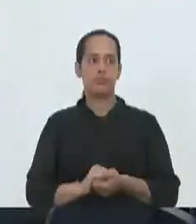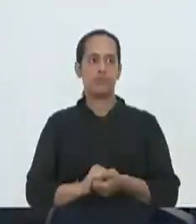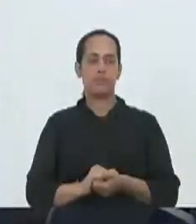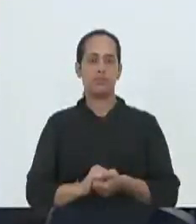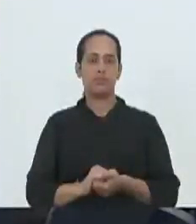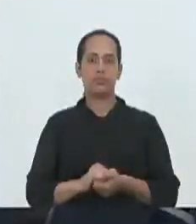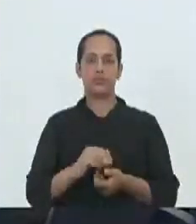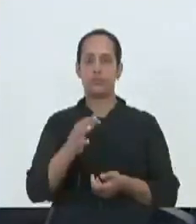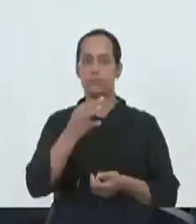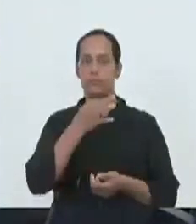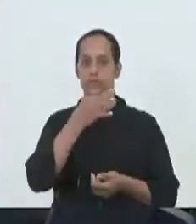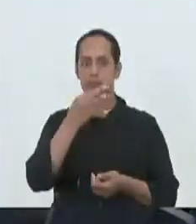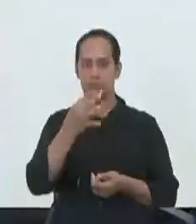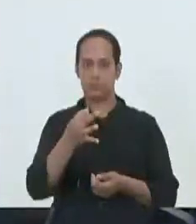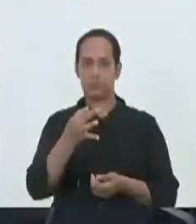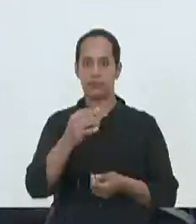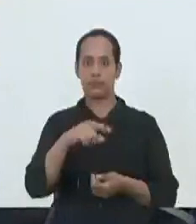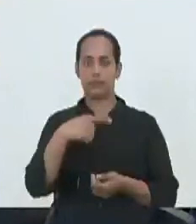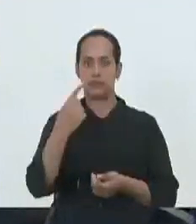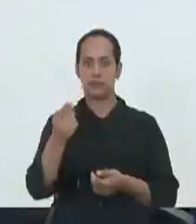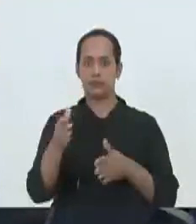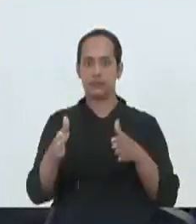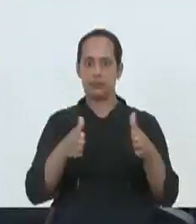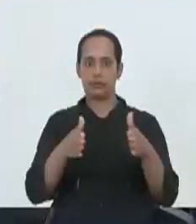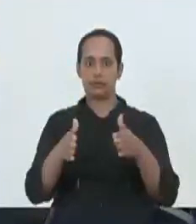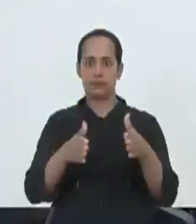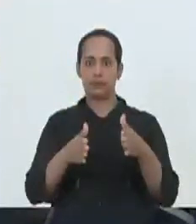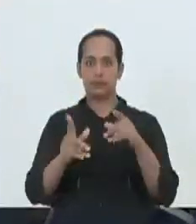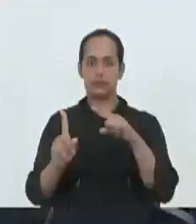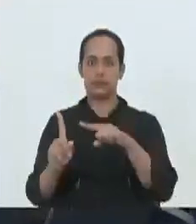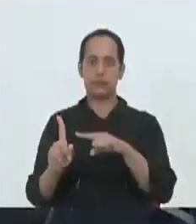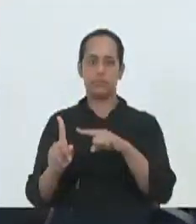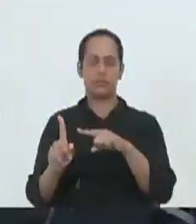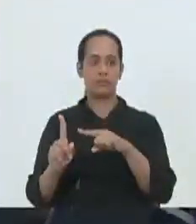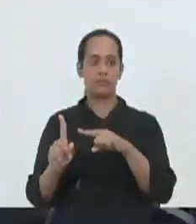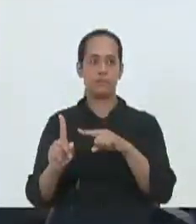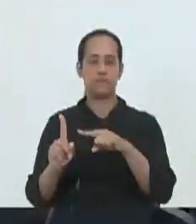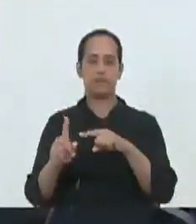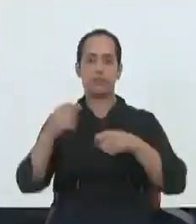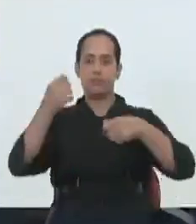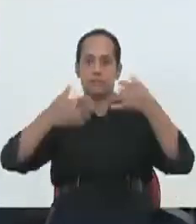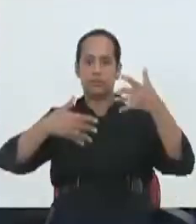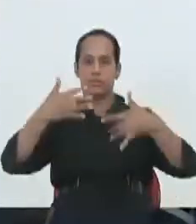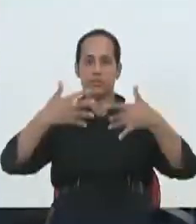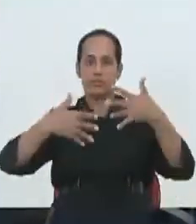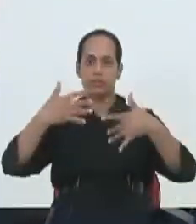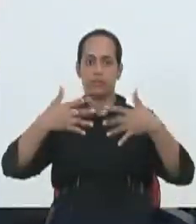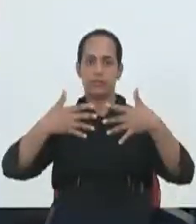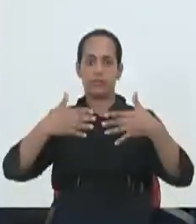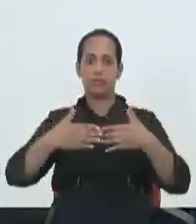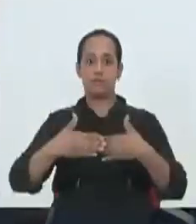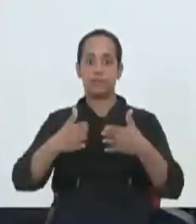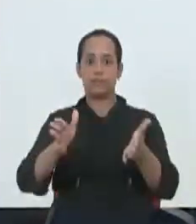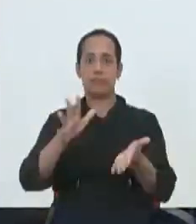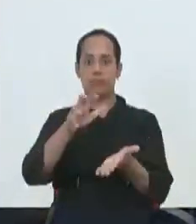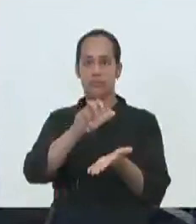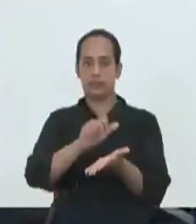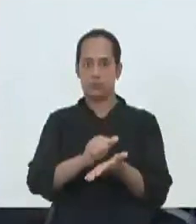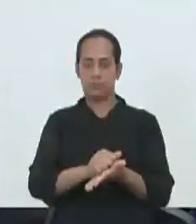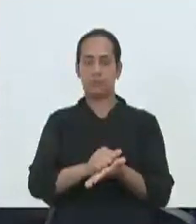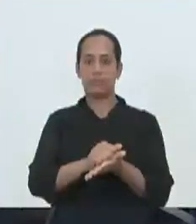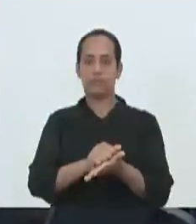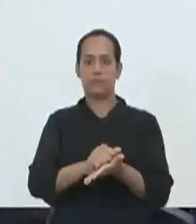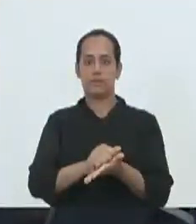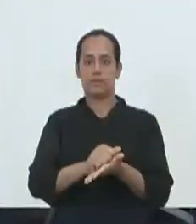do durante o período que o Guilherme estiver fazendo a explanação eu abro as inscrições para quem